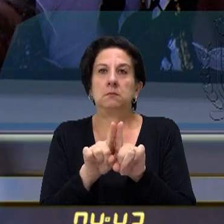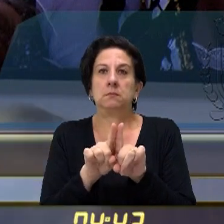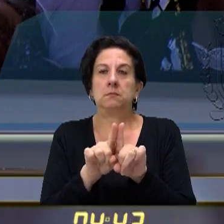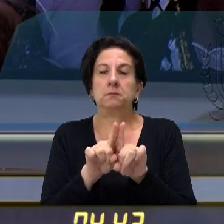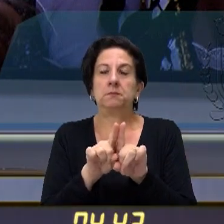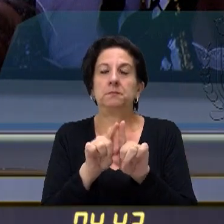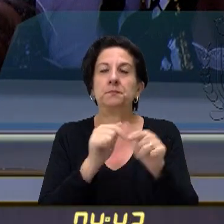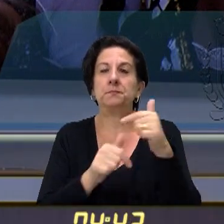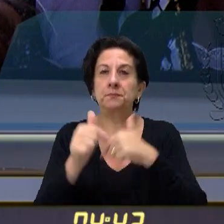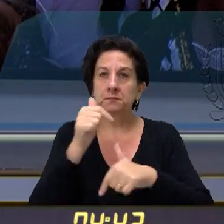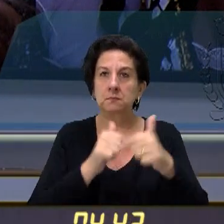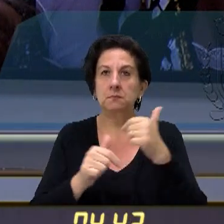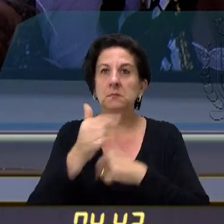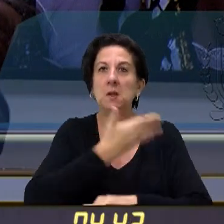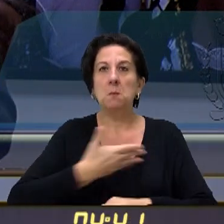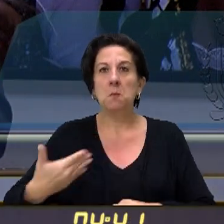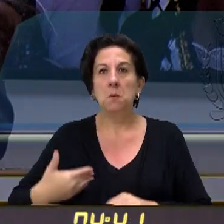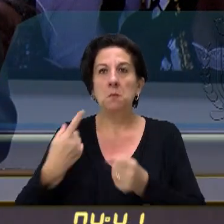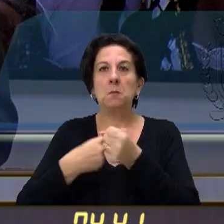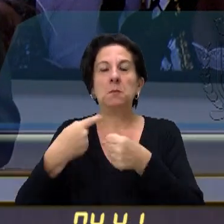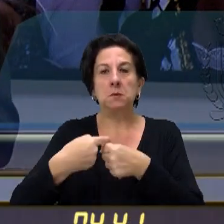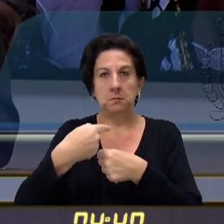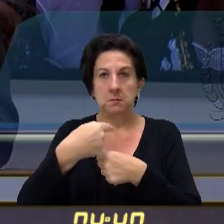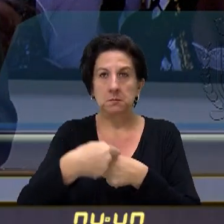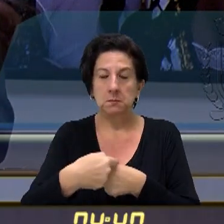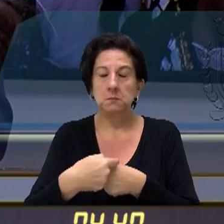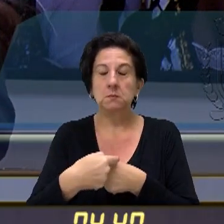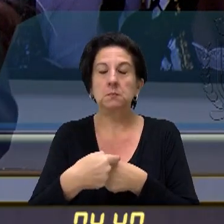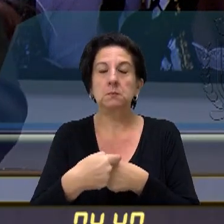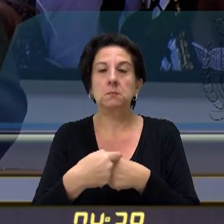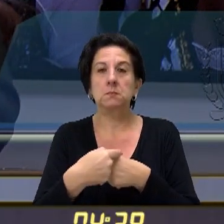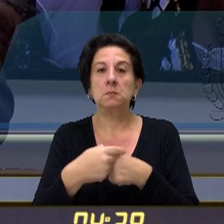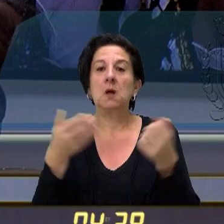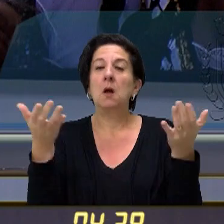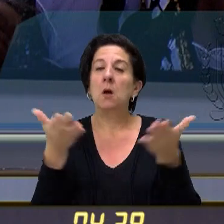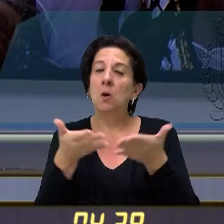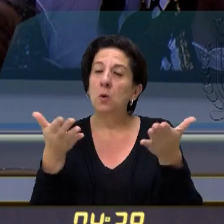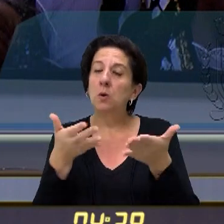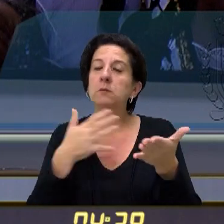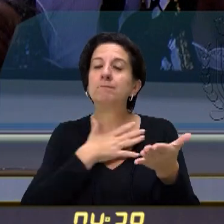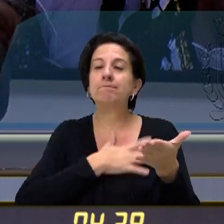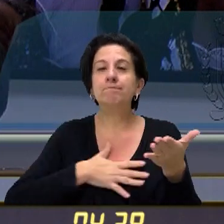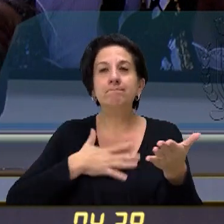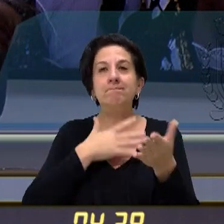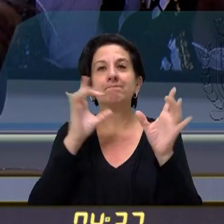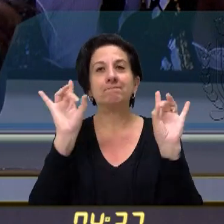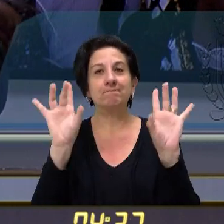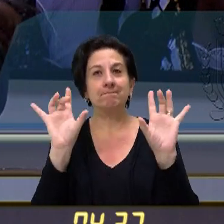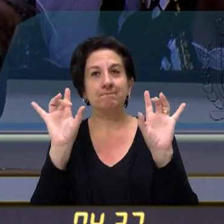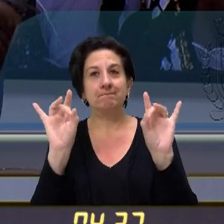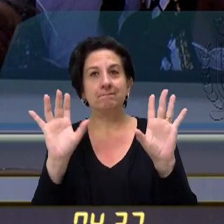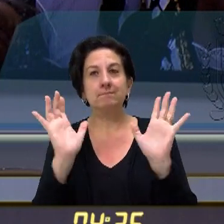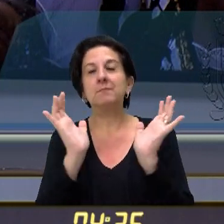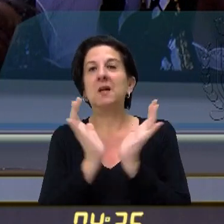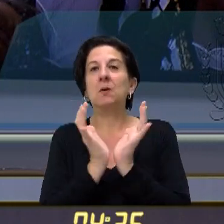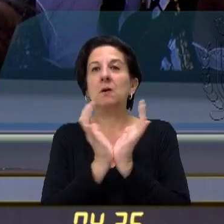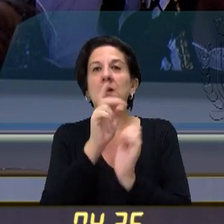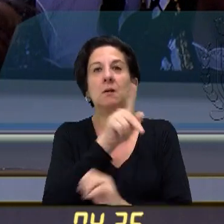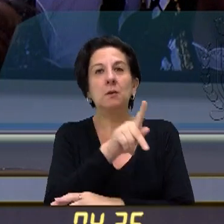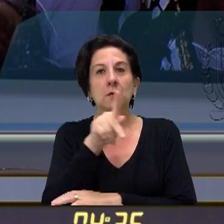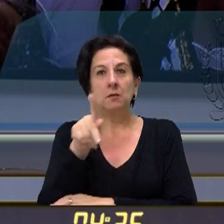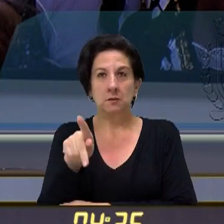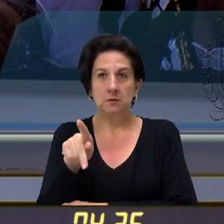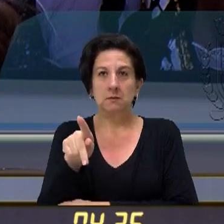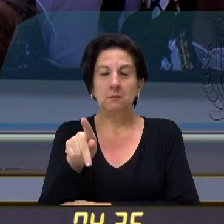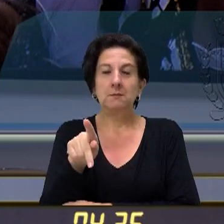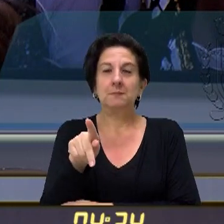servidores públicos, municipais, e hoje uma saudação especial aos colegas